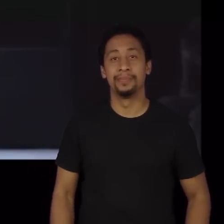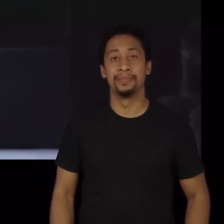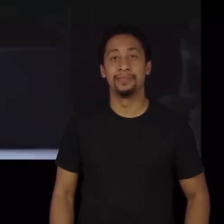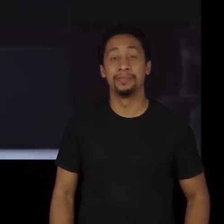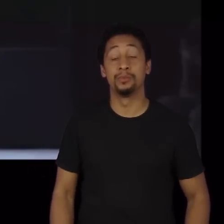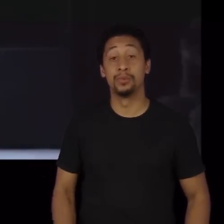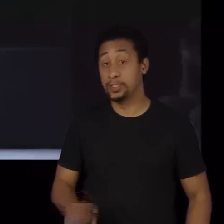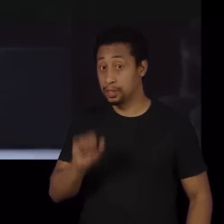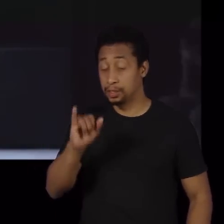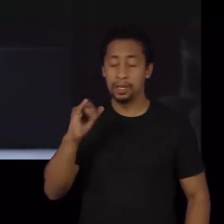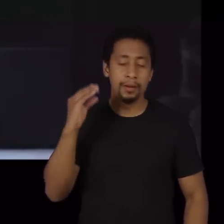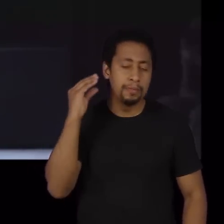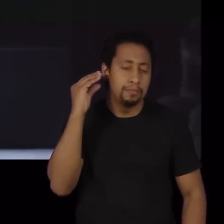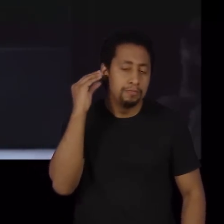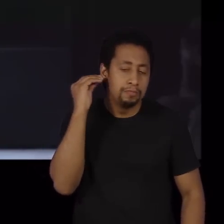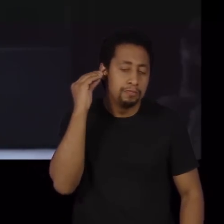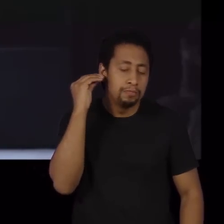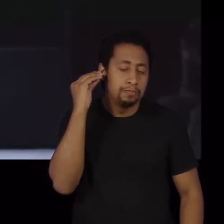Se sussurrares